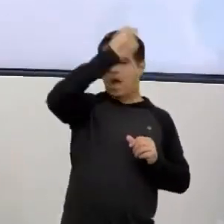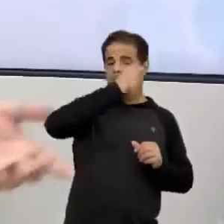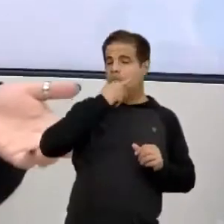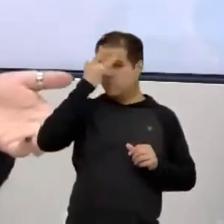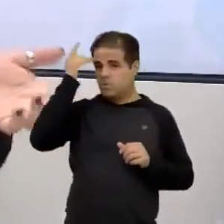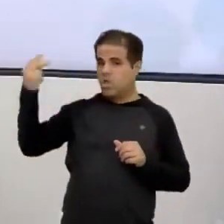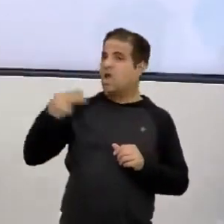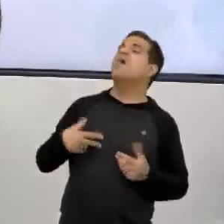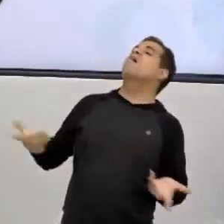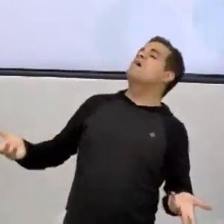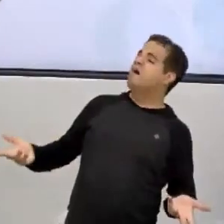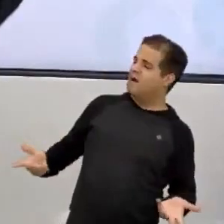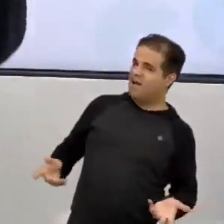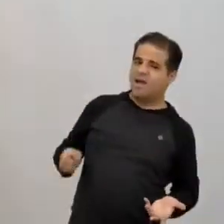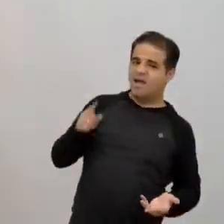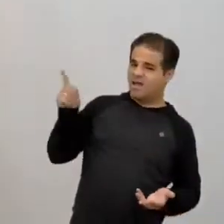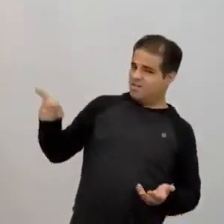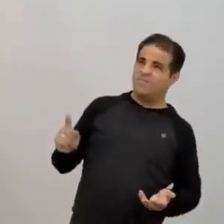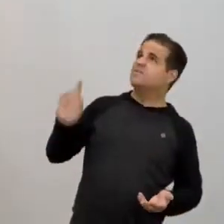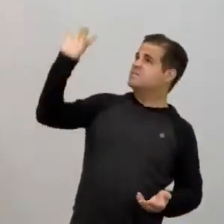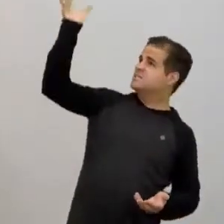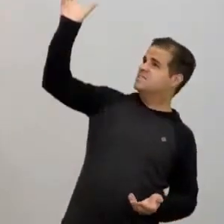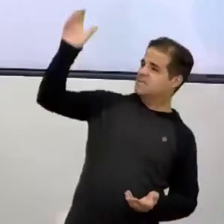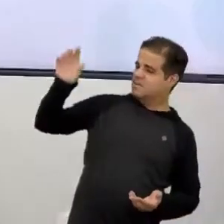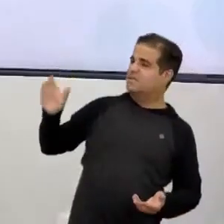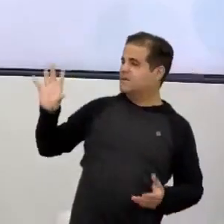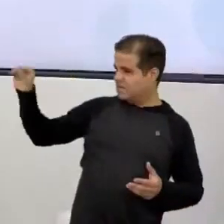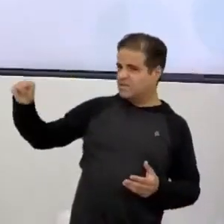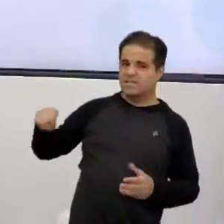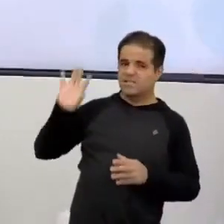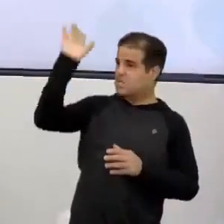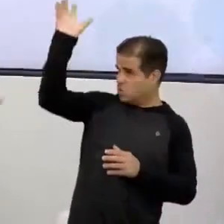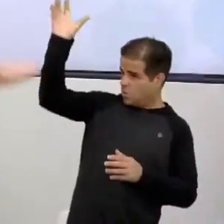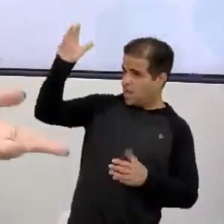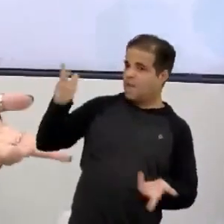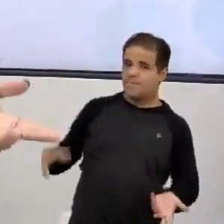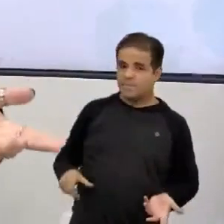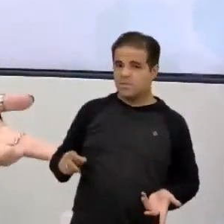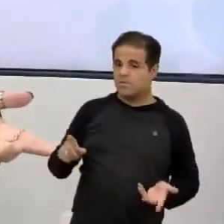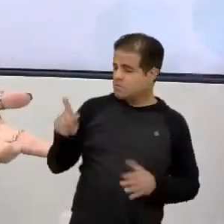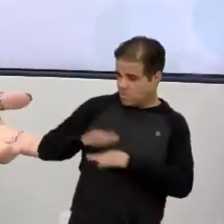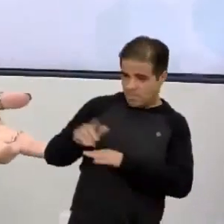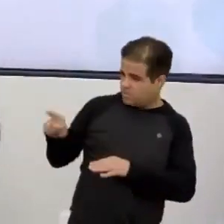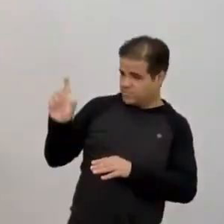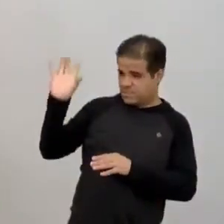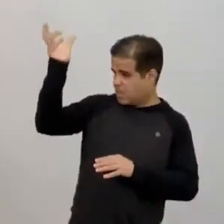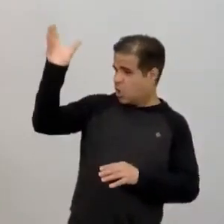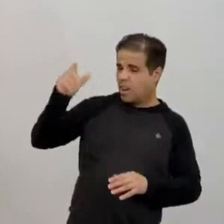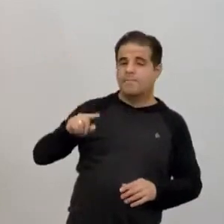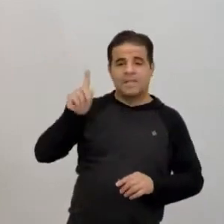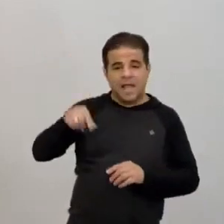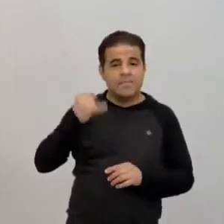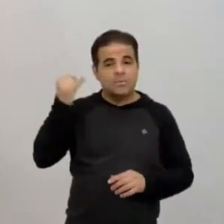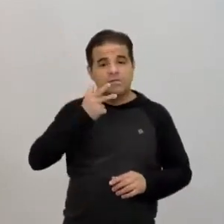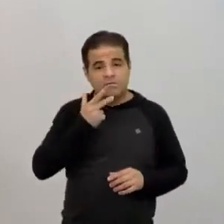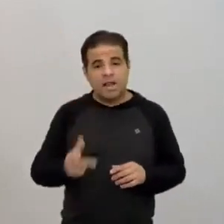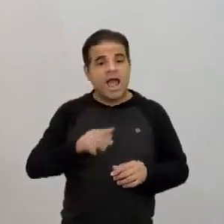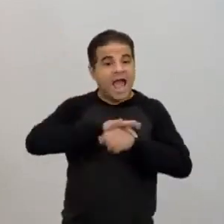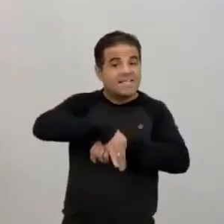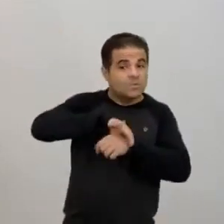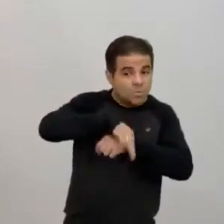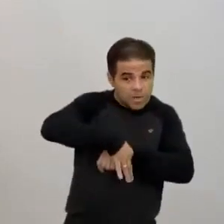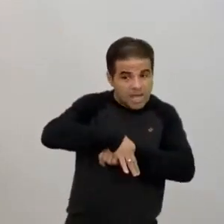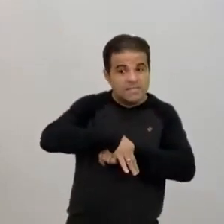pra mim, você vai lá e não desligou a luz. Mas você trocou a lâmpada? Não é você que tá trocando a lâmpada. Então, é importante falar que a